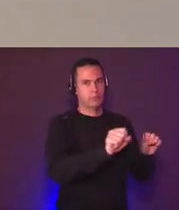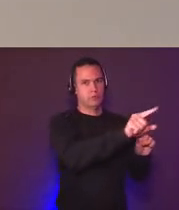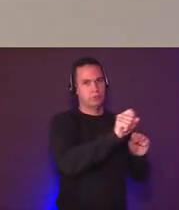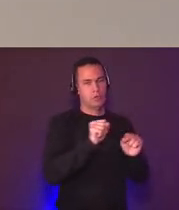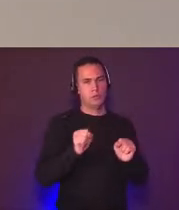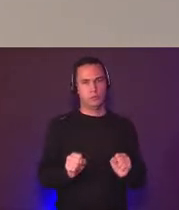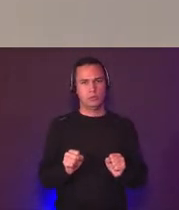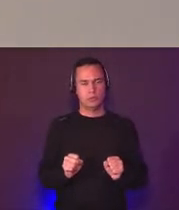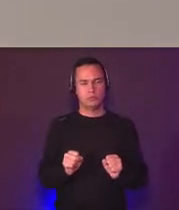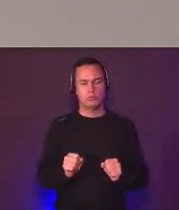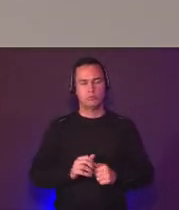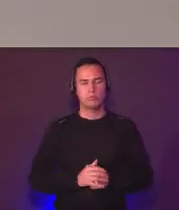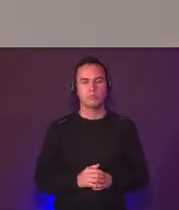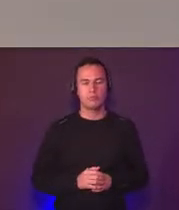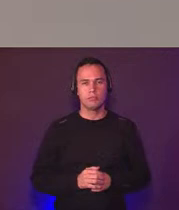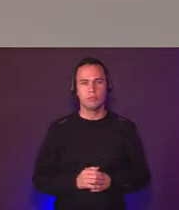estiver.